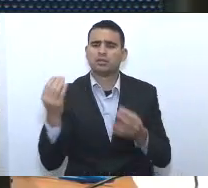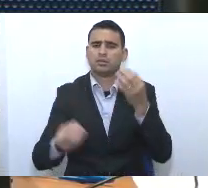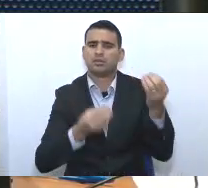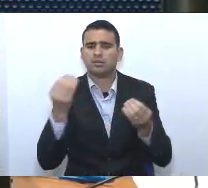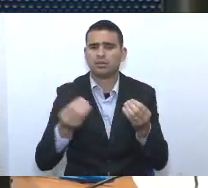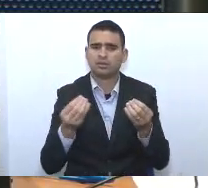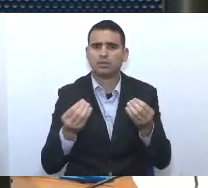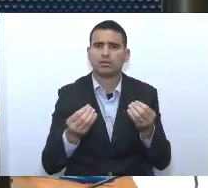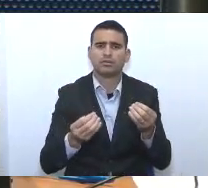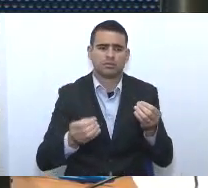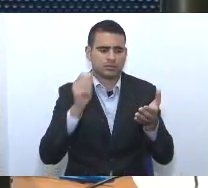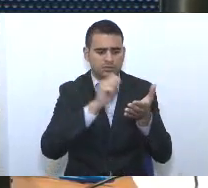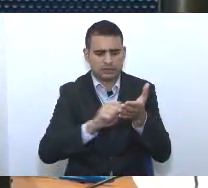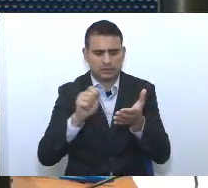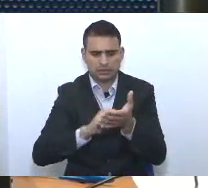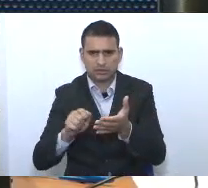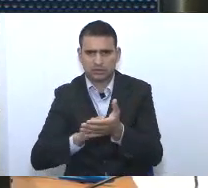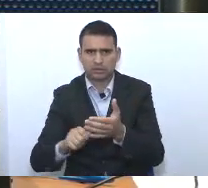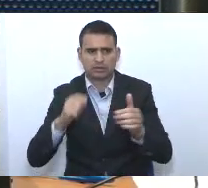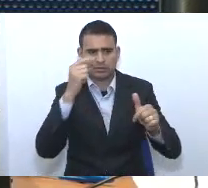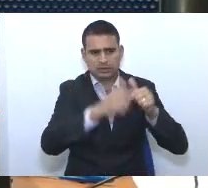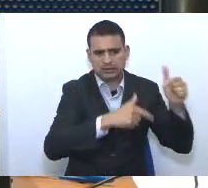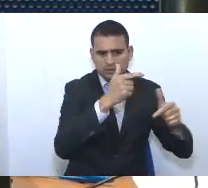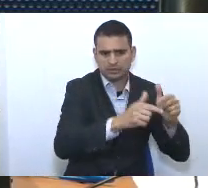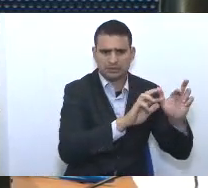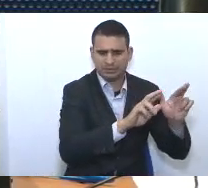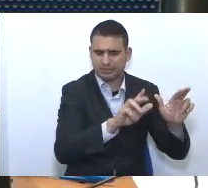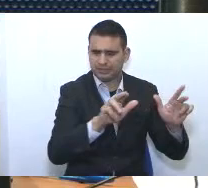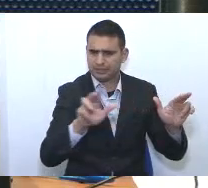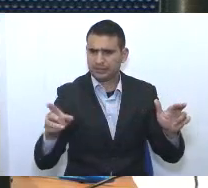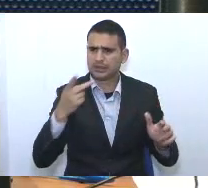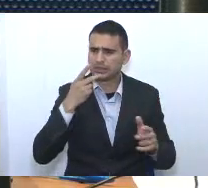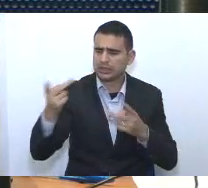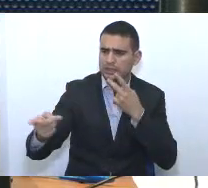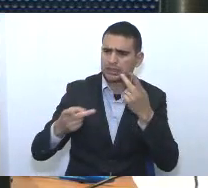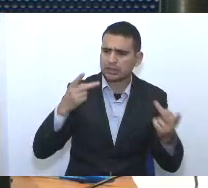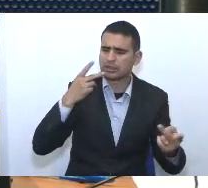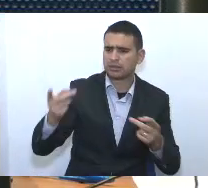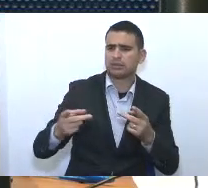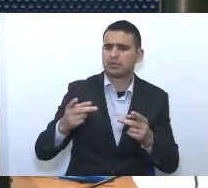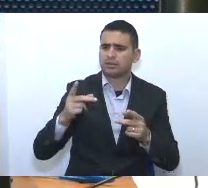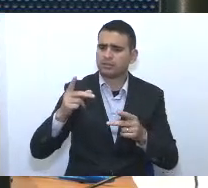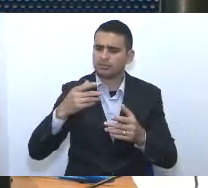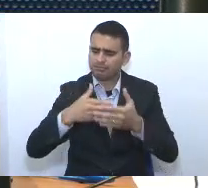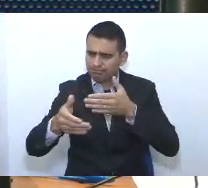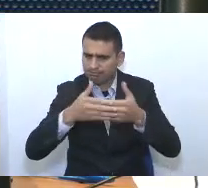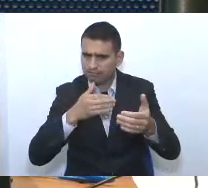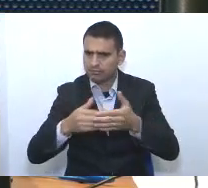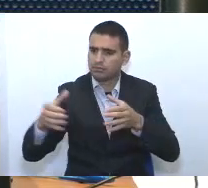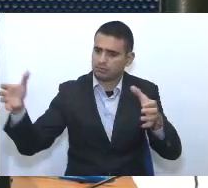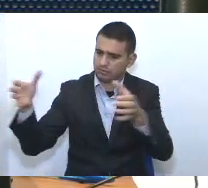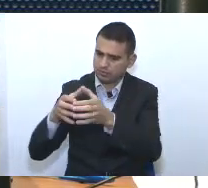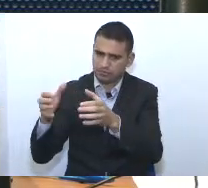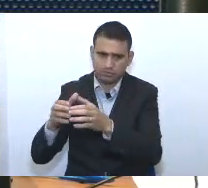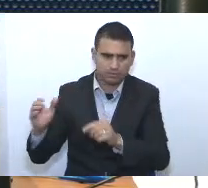3.277 processos trabalhistas em andamento, 1.610 cálculos periciais trabalhistas